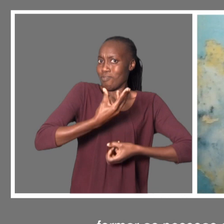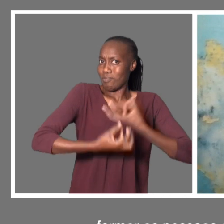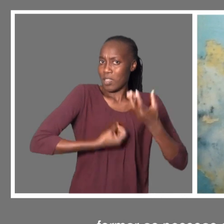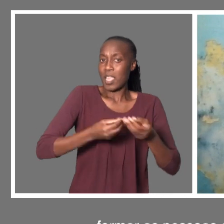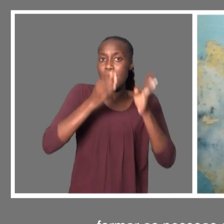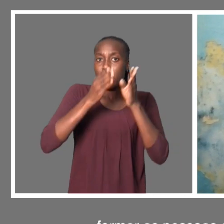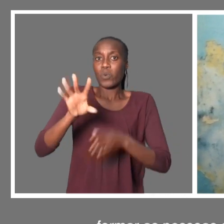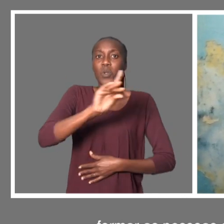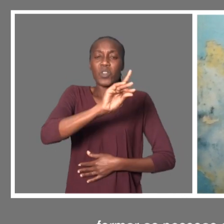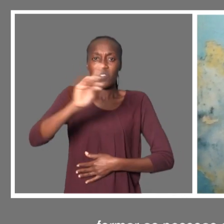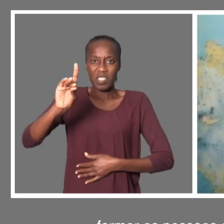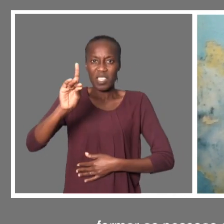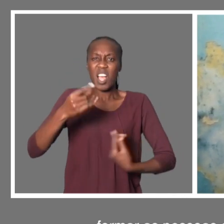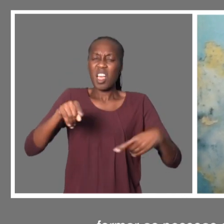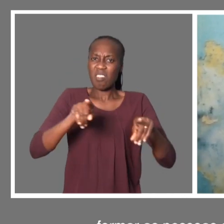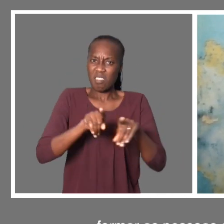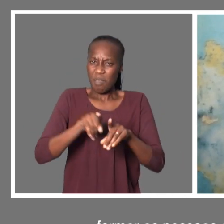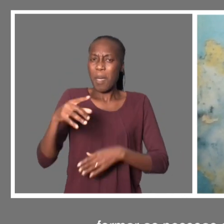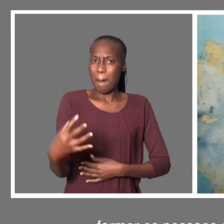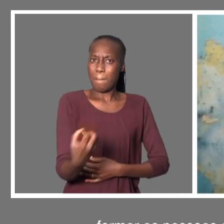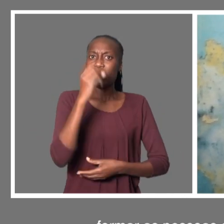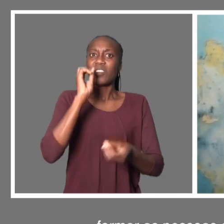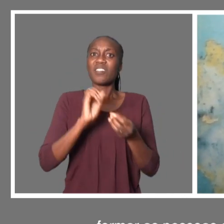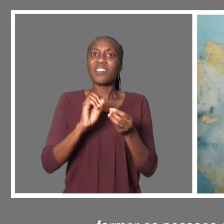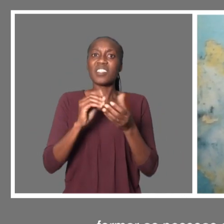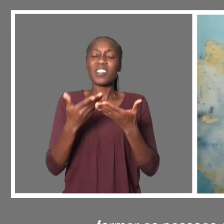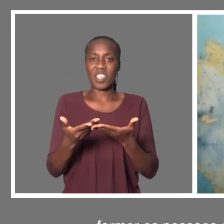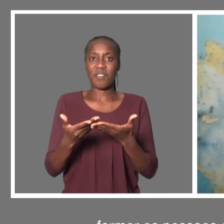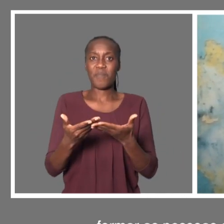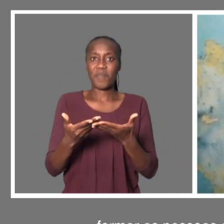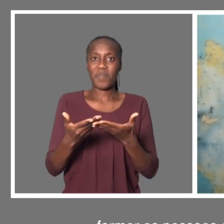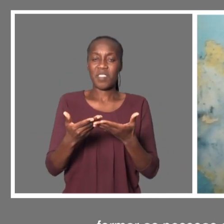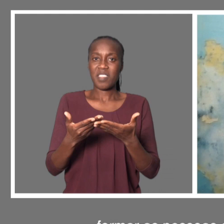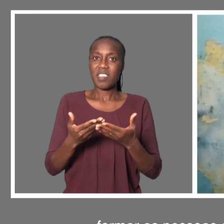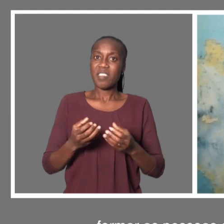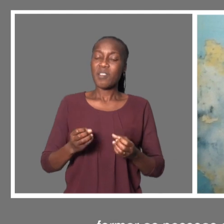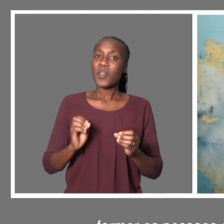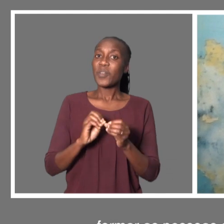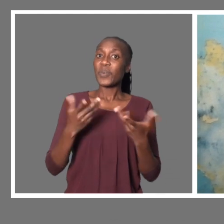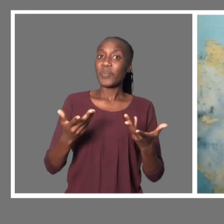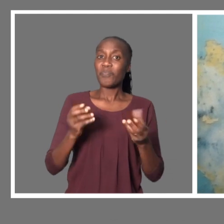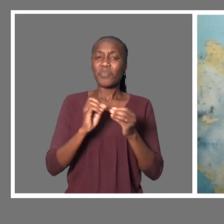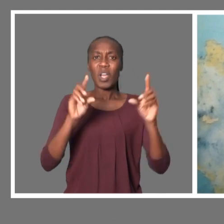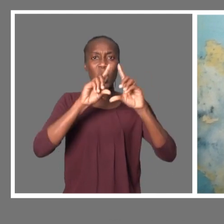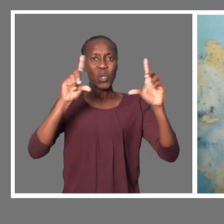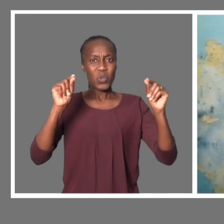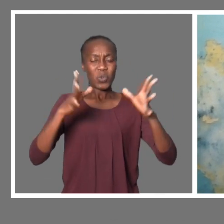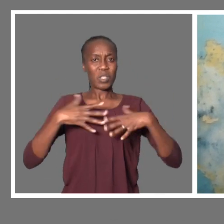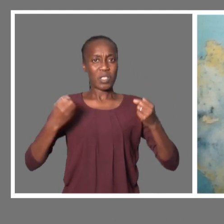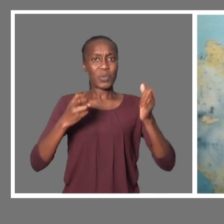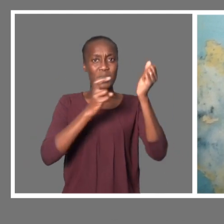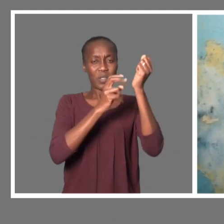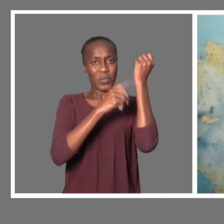pessoa de condutência também tem os mesmos de ver e não ter receio de o que eles são sobre a